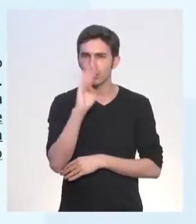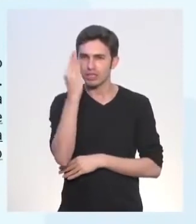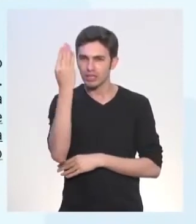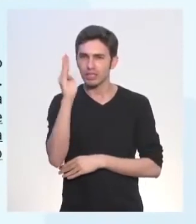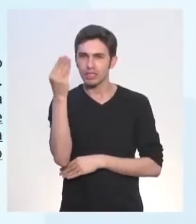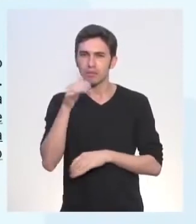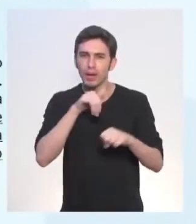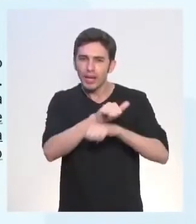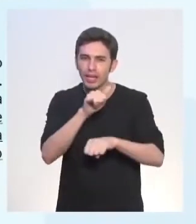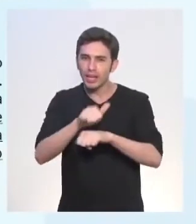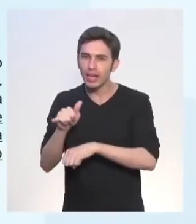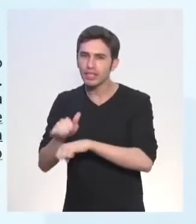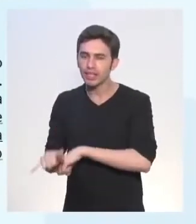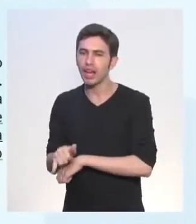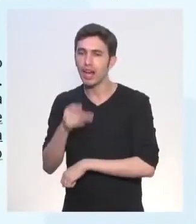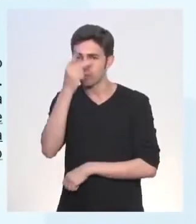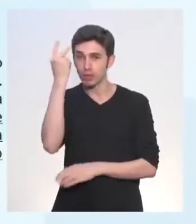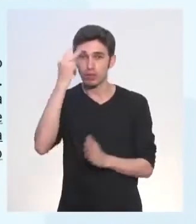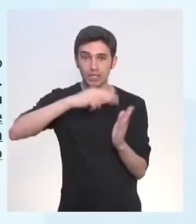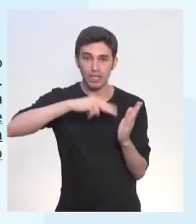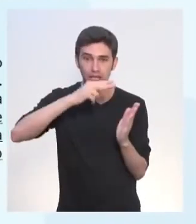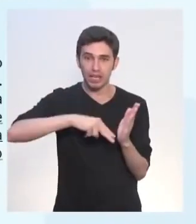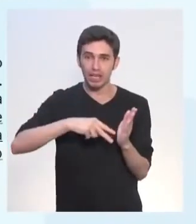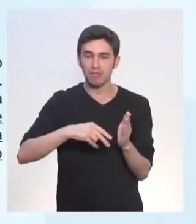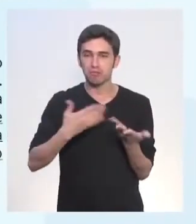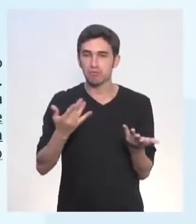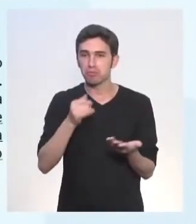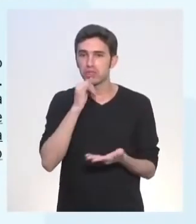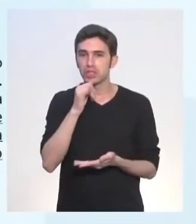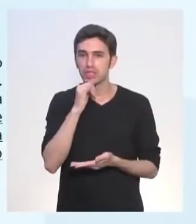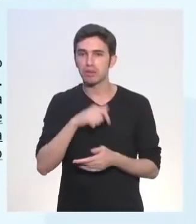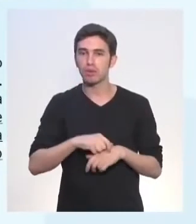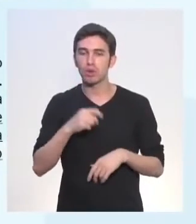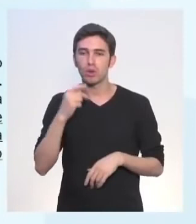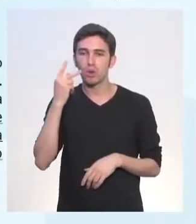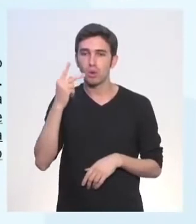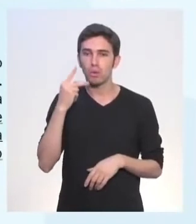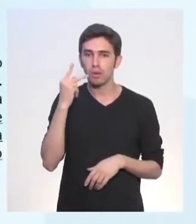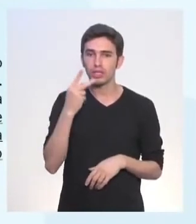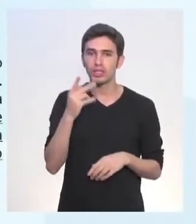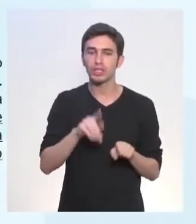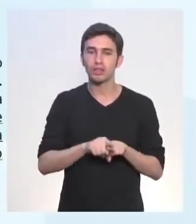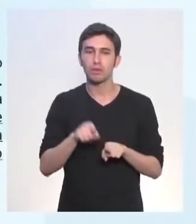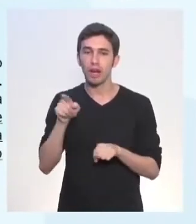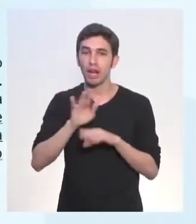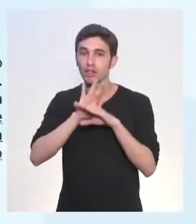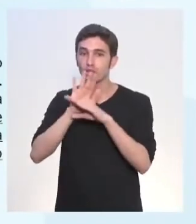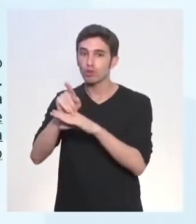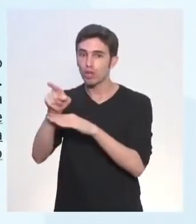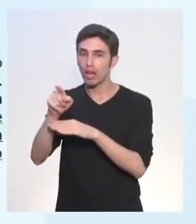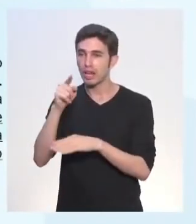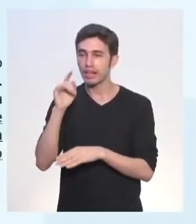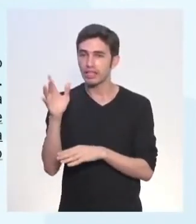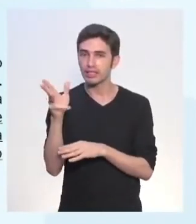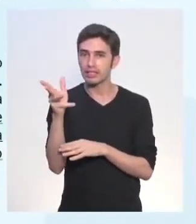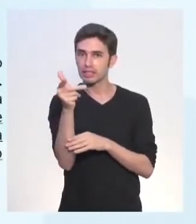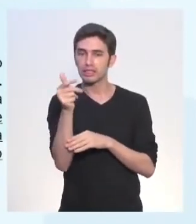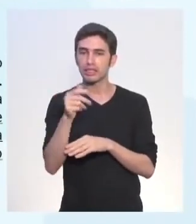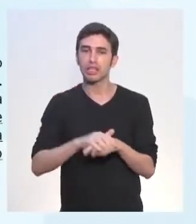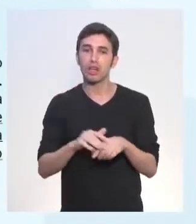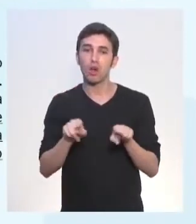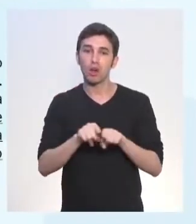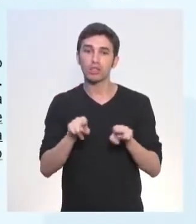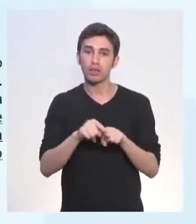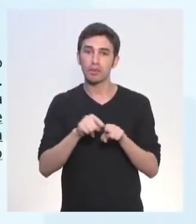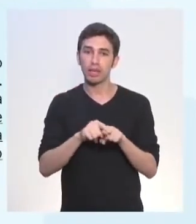leitor, como uma tomada acidental de partido que leva a uma mentira, com algum objetivo escondido do público motivado por